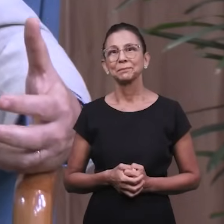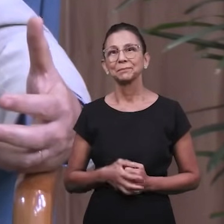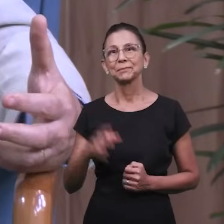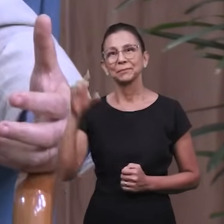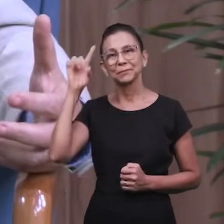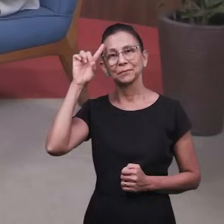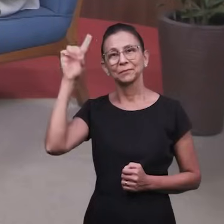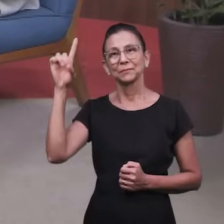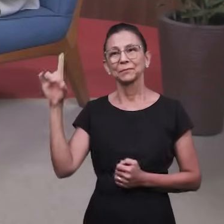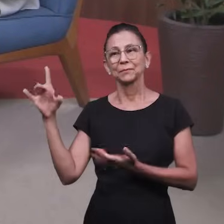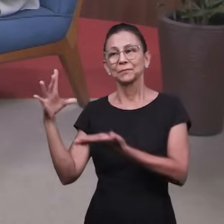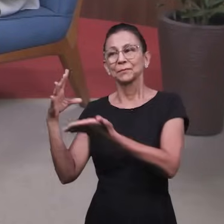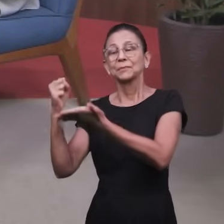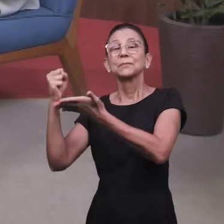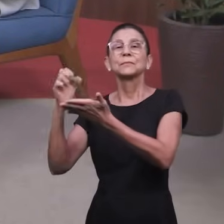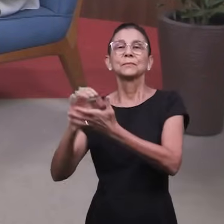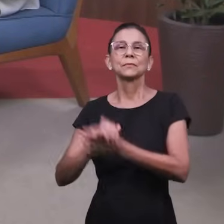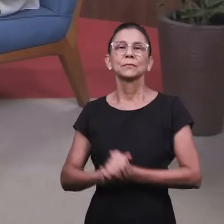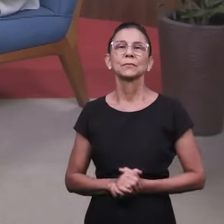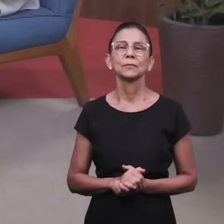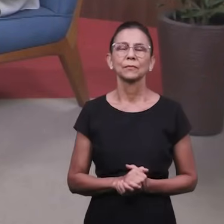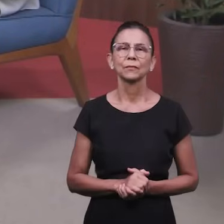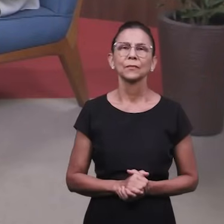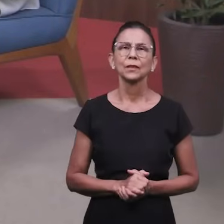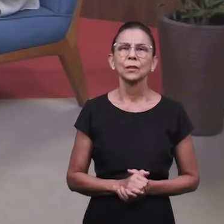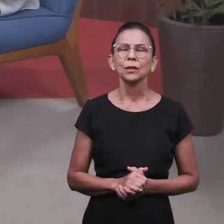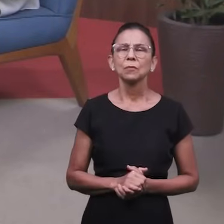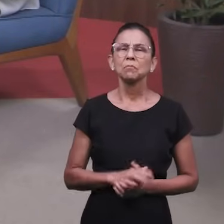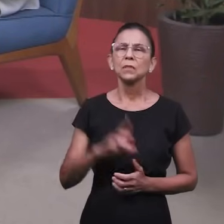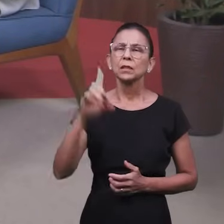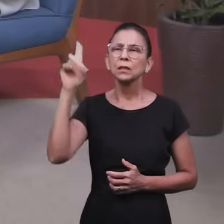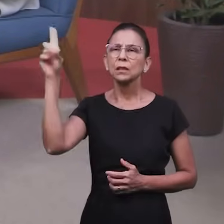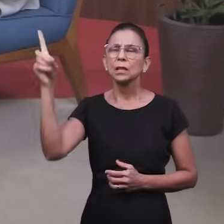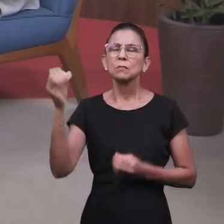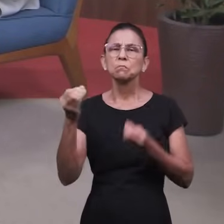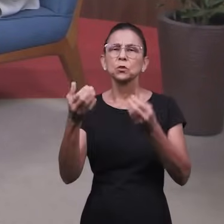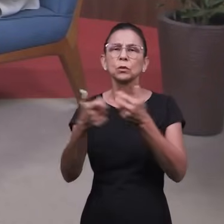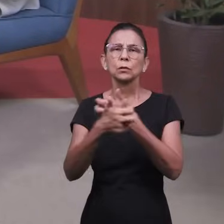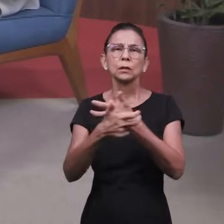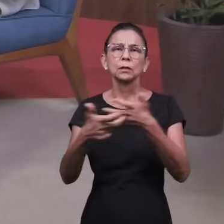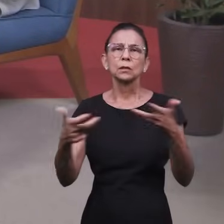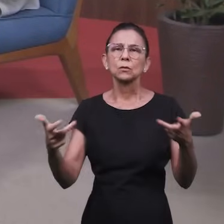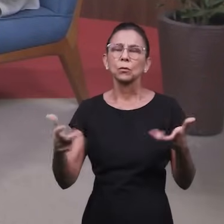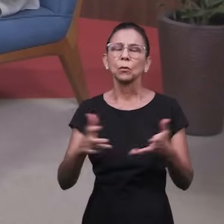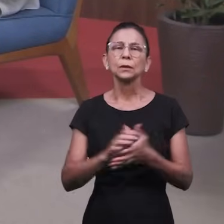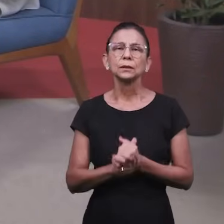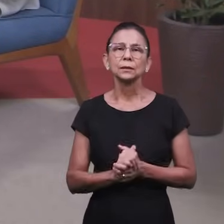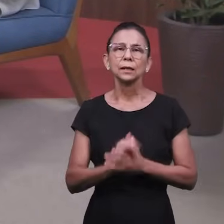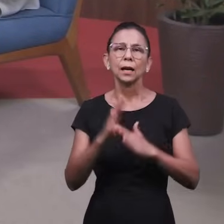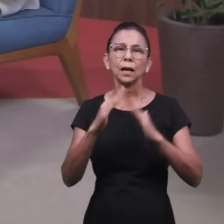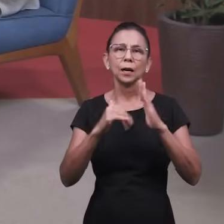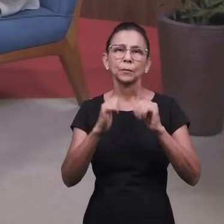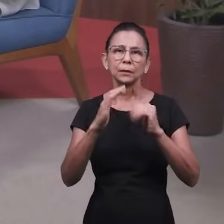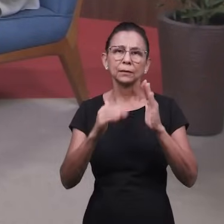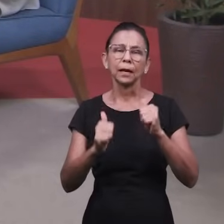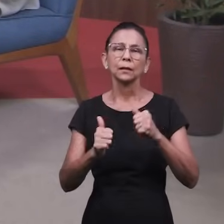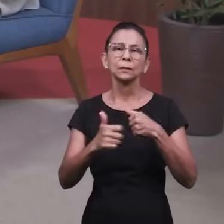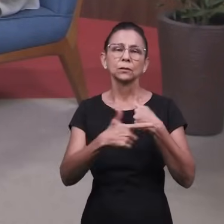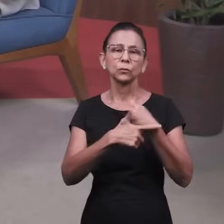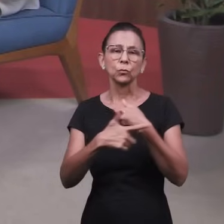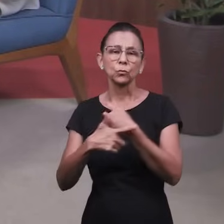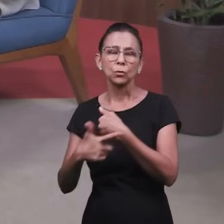arrebatamento... Isso é sério, né? o que você tem feito com os talentos, para a gente usar aqui... O fiel tem